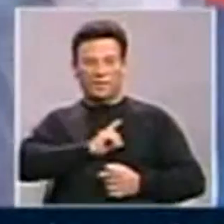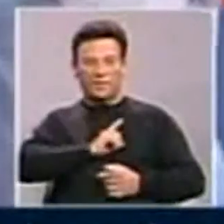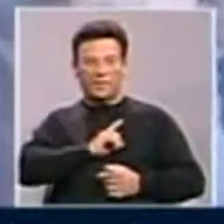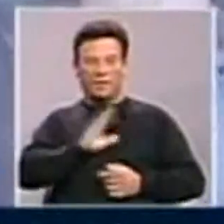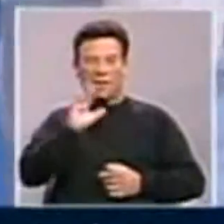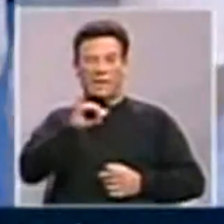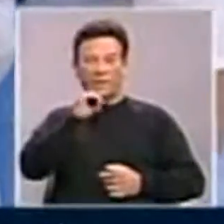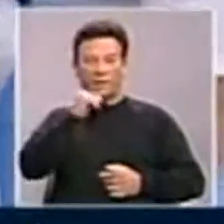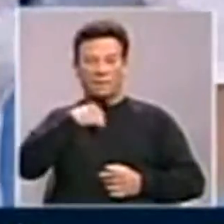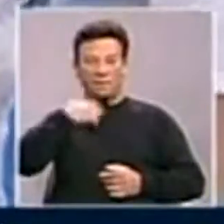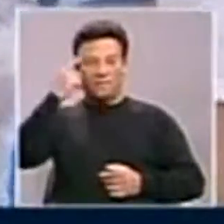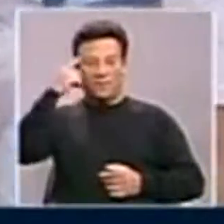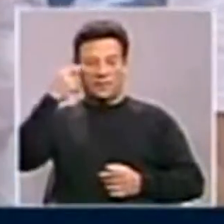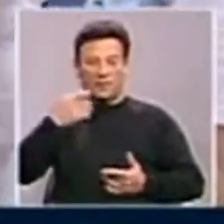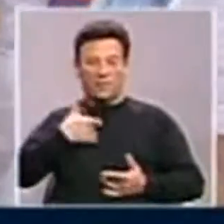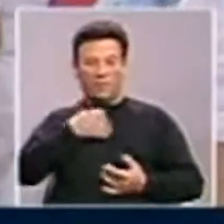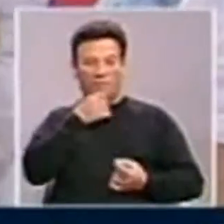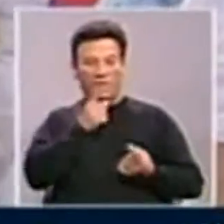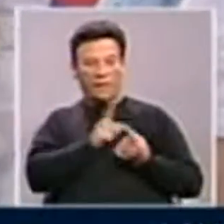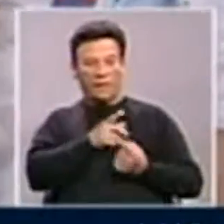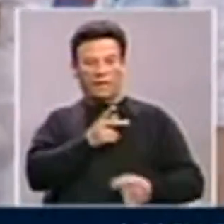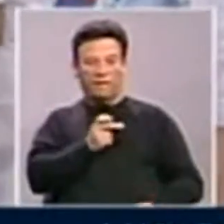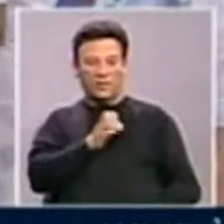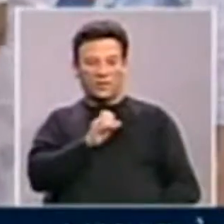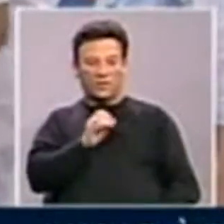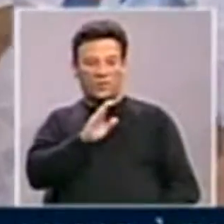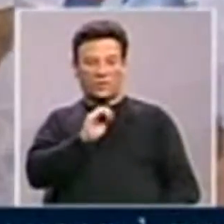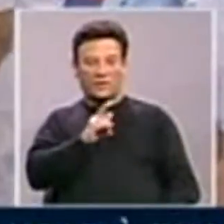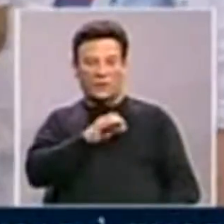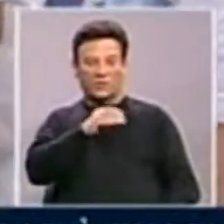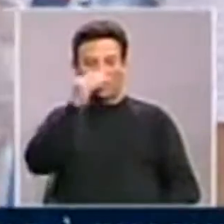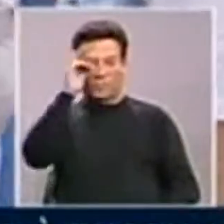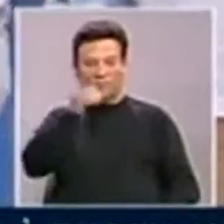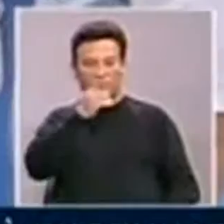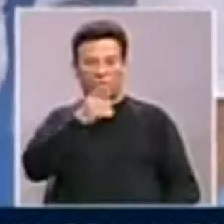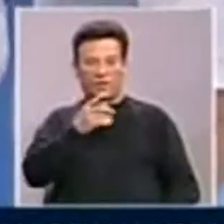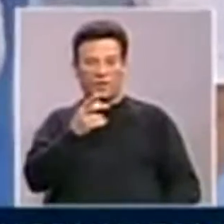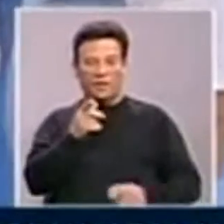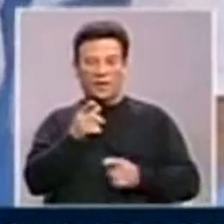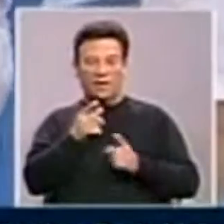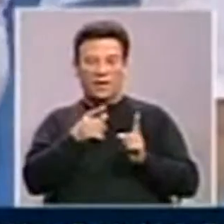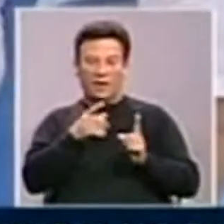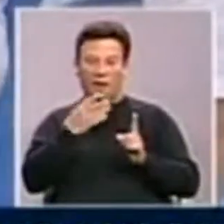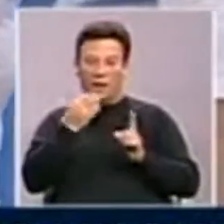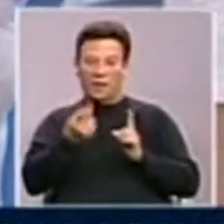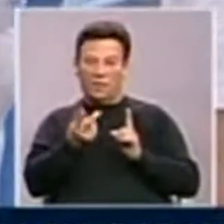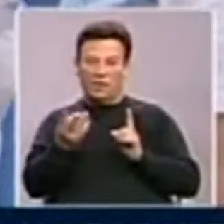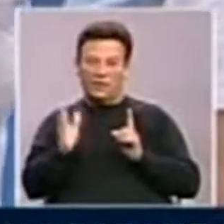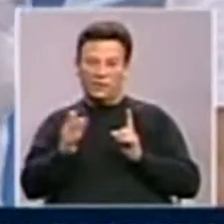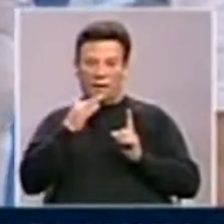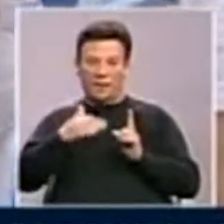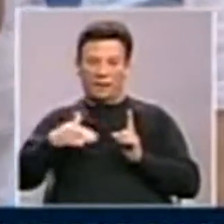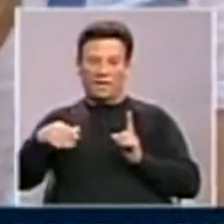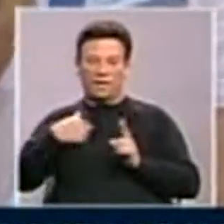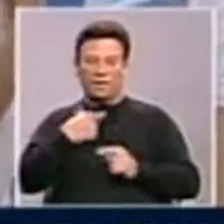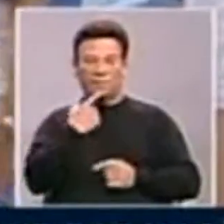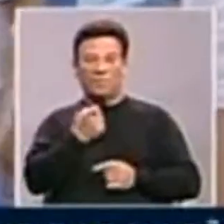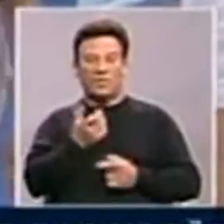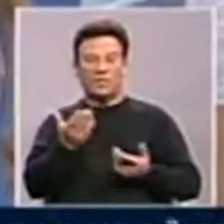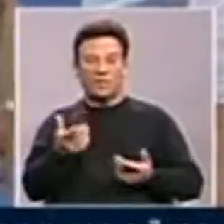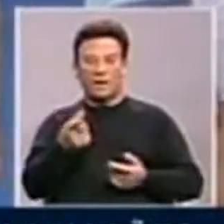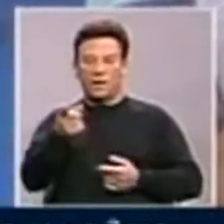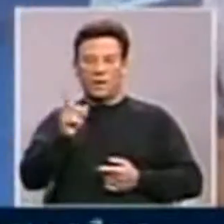pessoal, mas sobretudo, e penso eu, e agora vou falar com o José Vasconcelos, que é o professor de artes marciais destes alunos, já com alguma idade, o que eu lhe pergunto